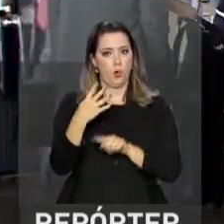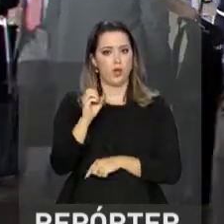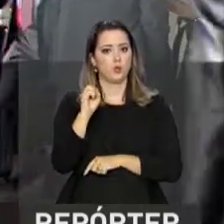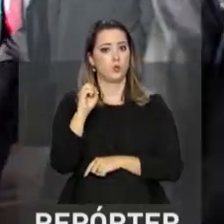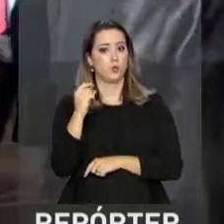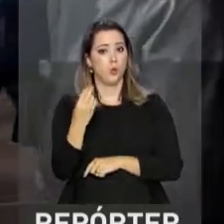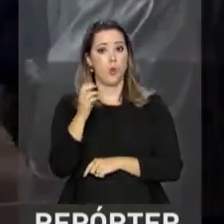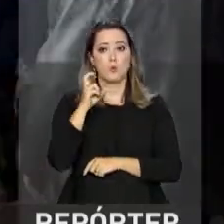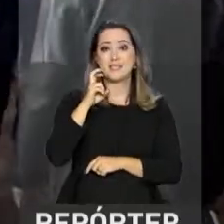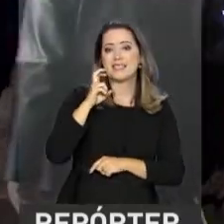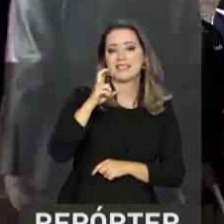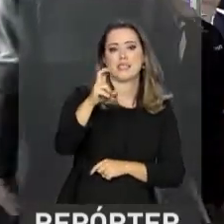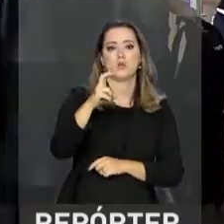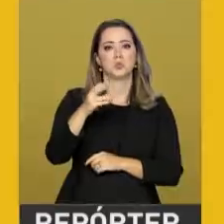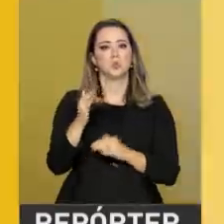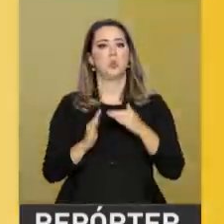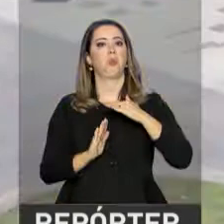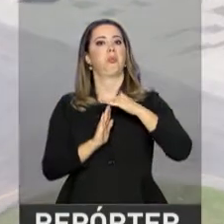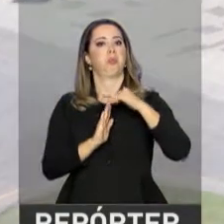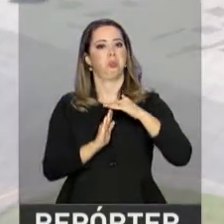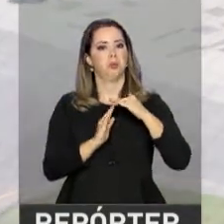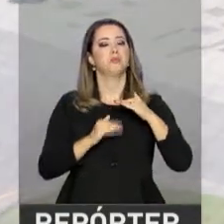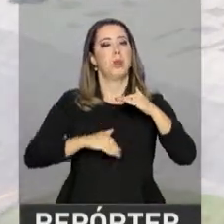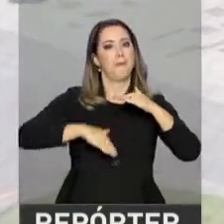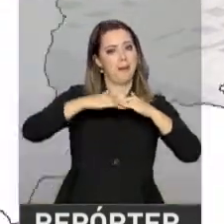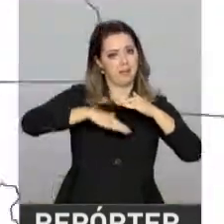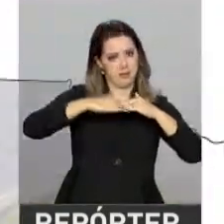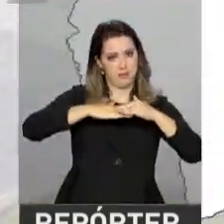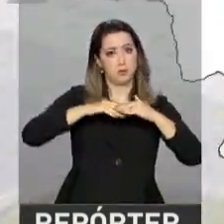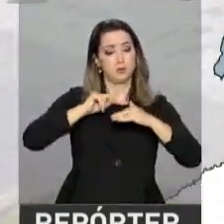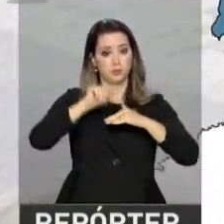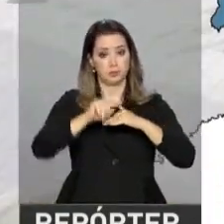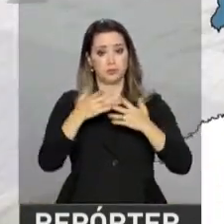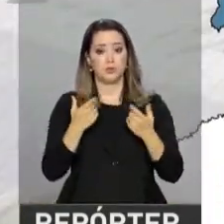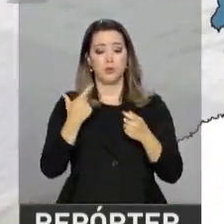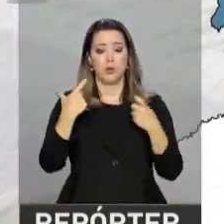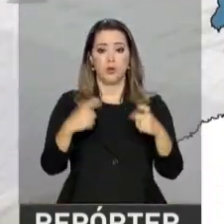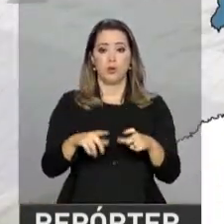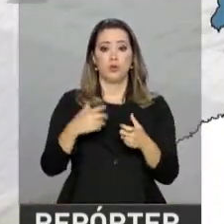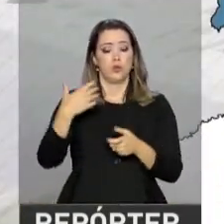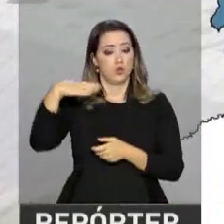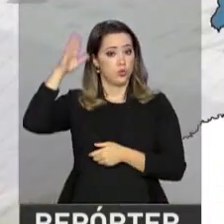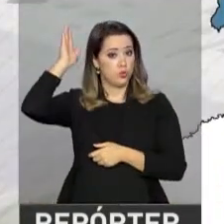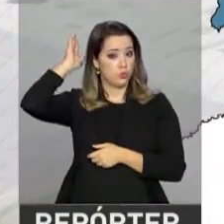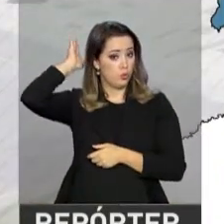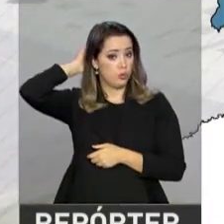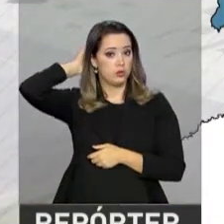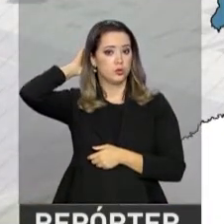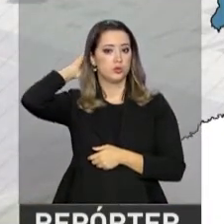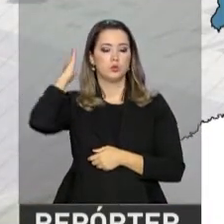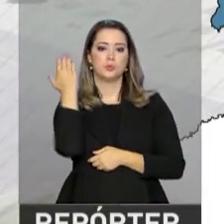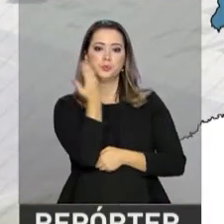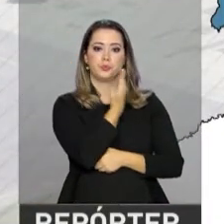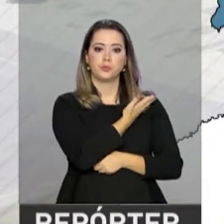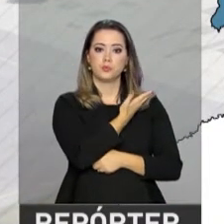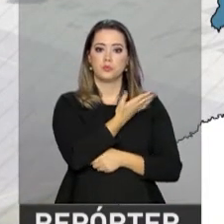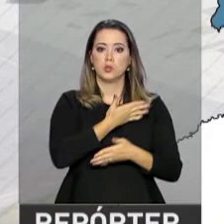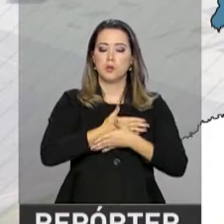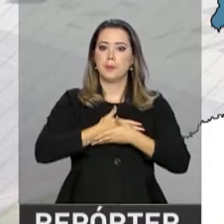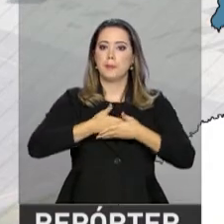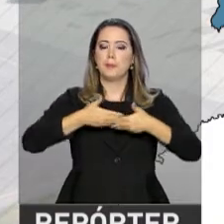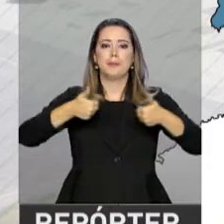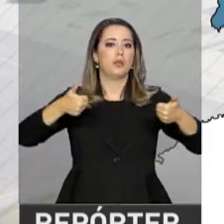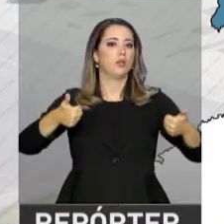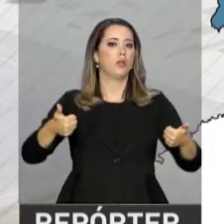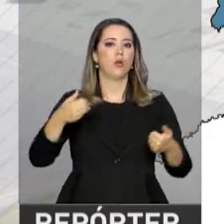muito bons nota 5 no ranking geral o aeroporto internacional afonso pena em curitiba no paraná foi o